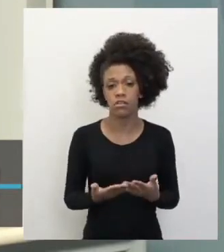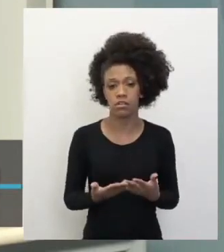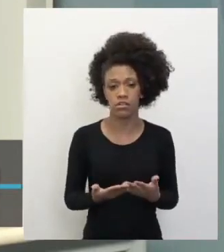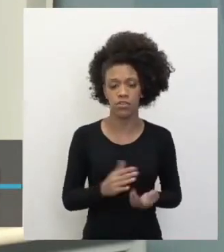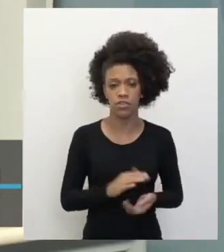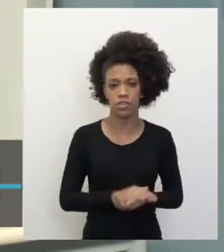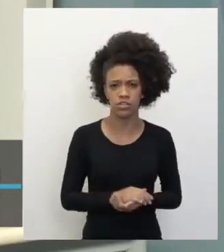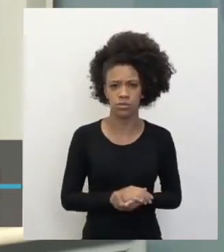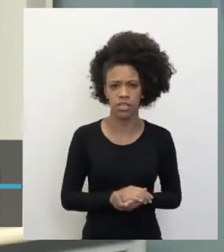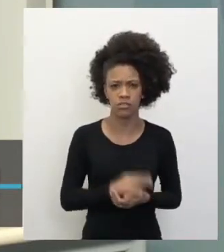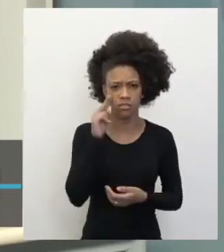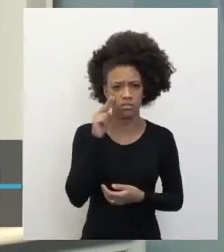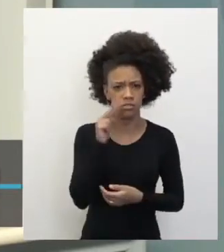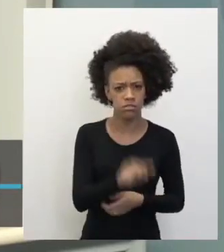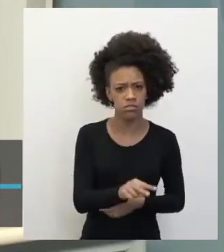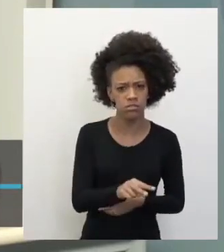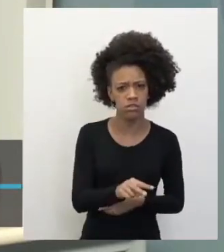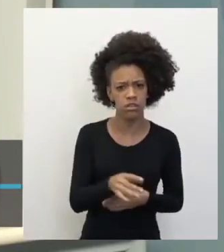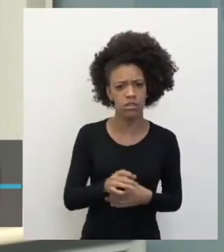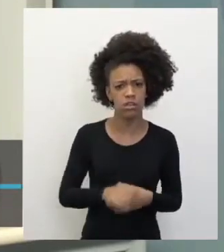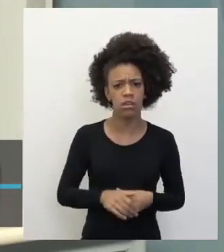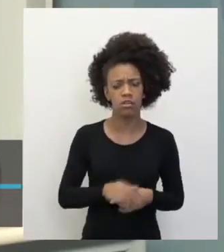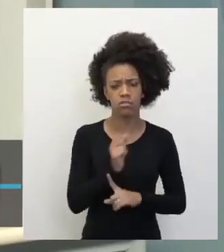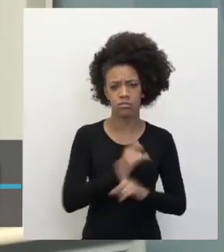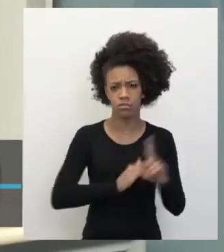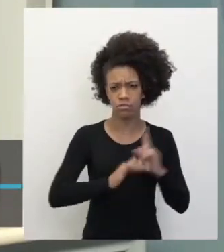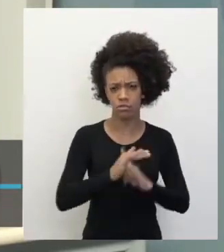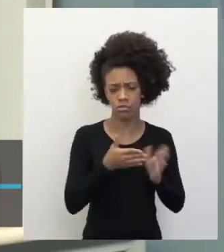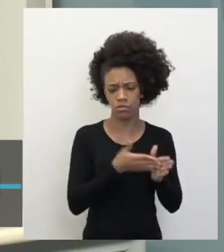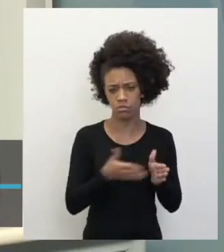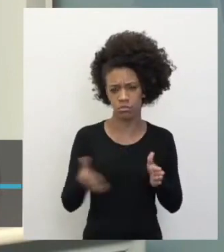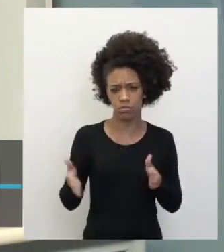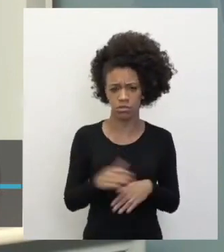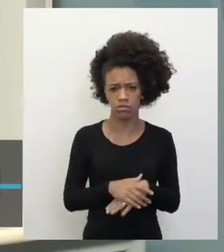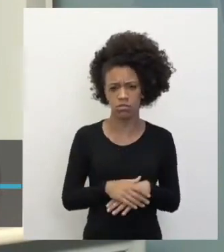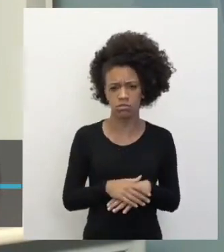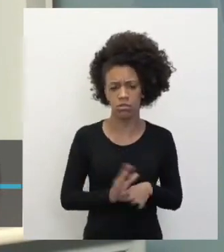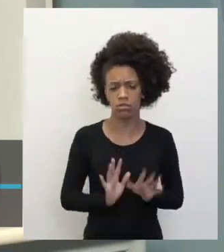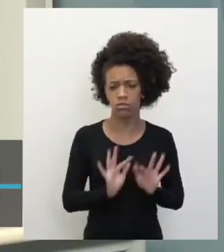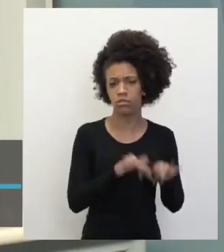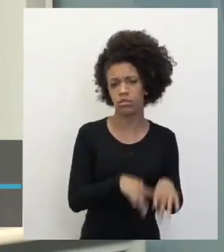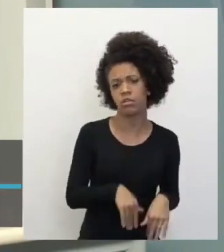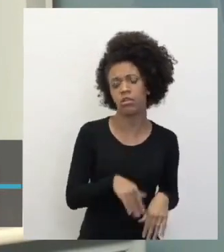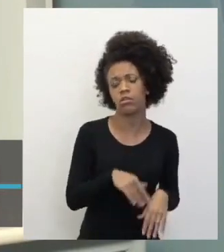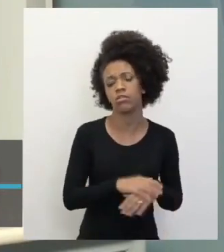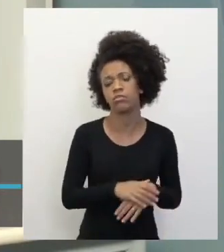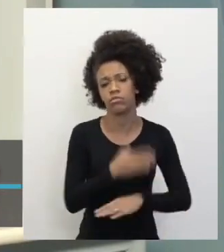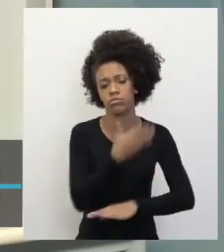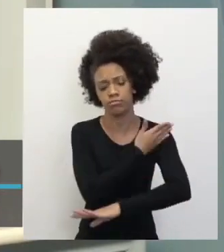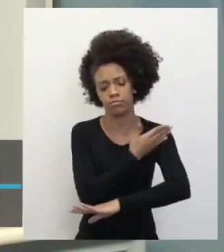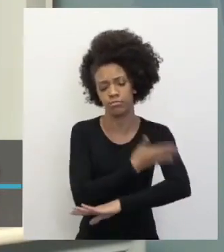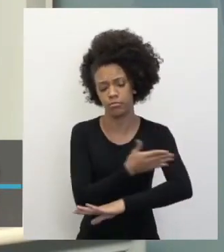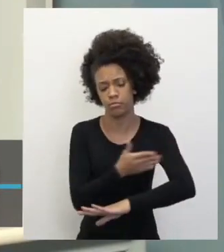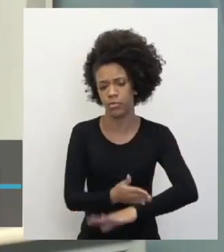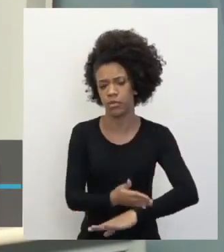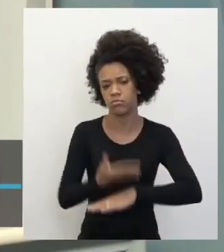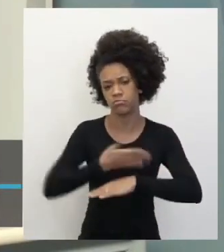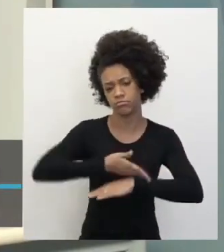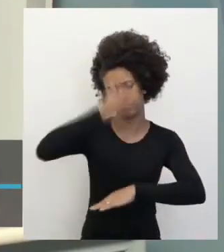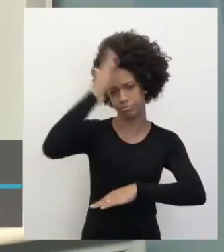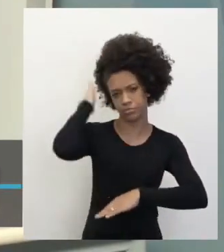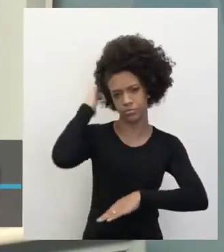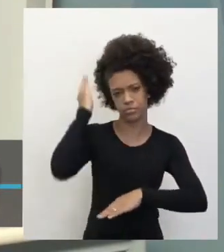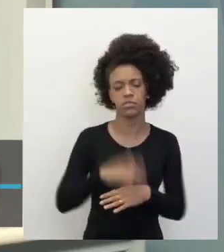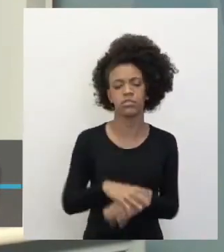da ótica daquela sociedade, daquele momento ali, pós-Império Romano. A gente ainda está nessa pegada aí, né? A gente já viu